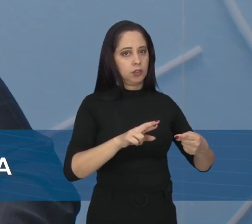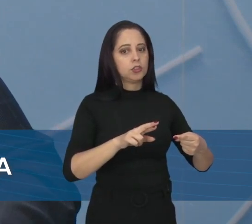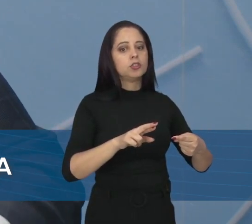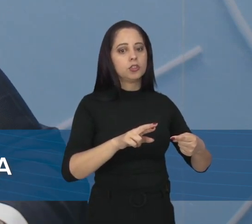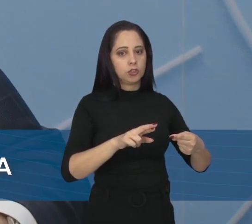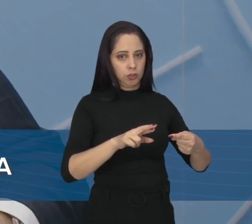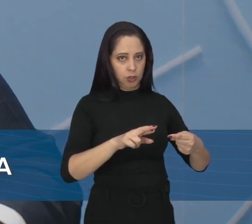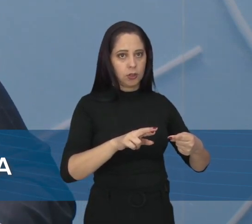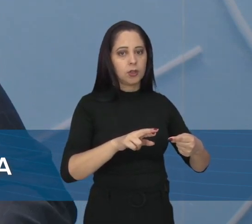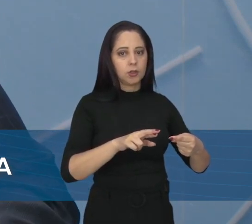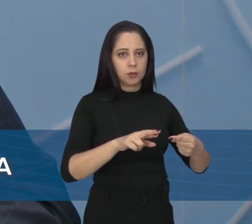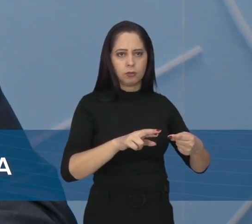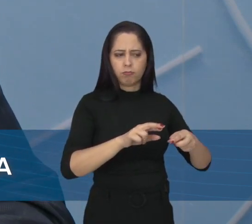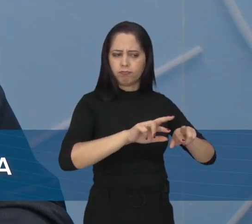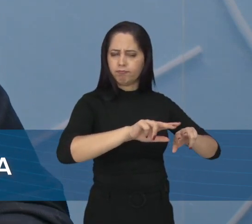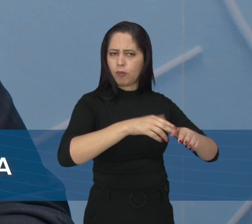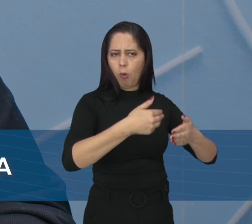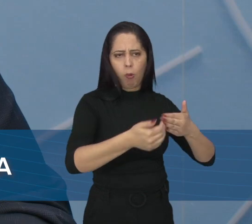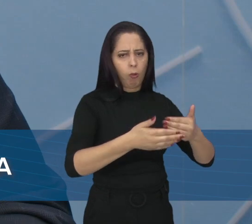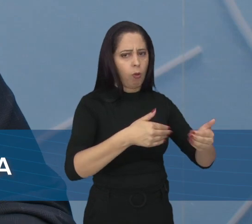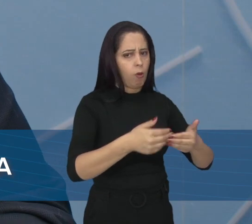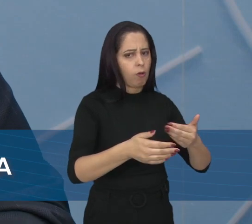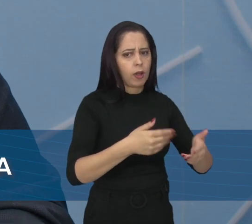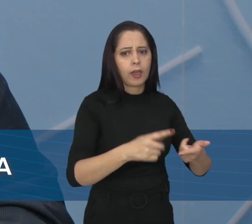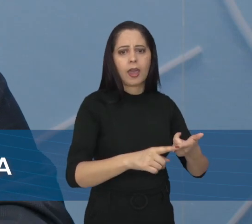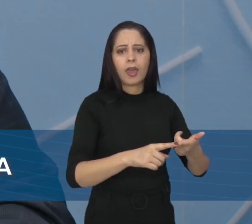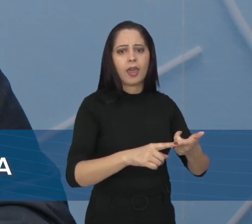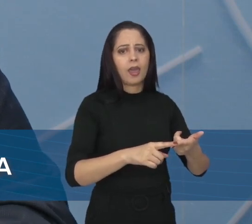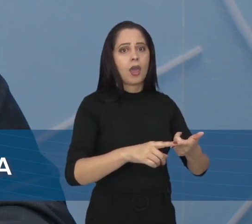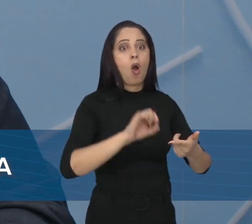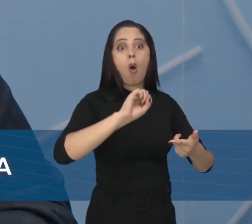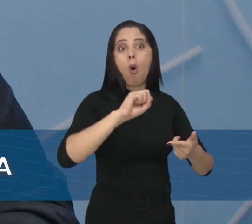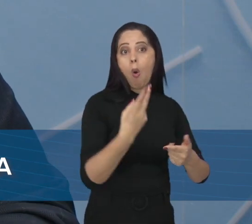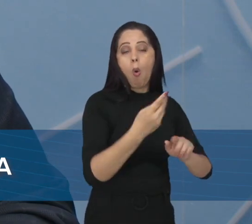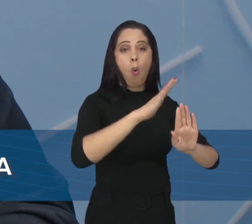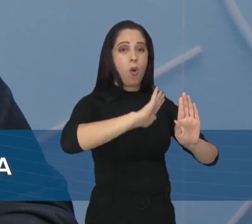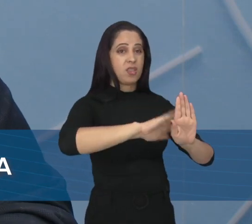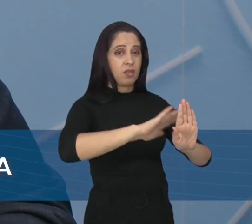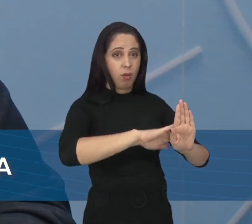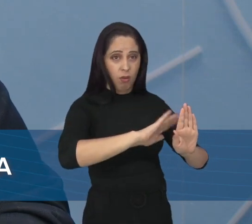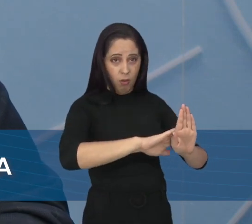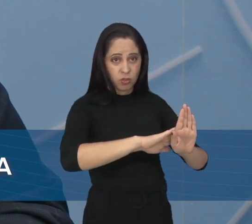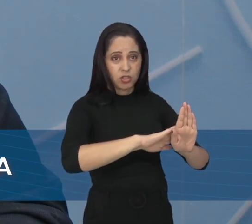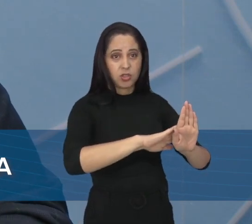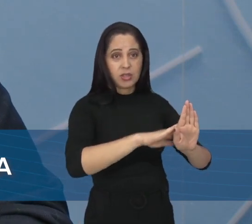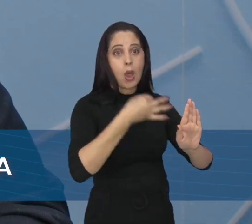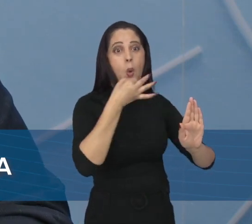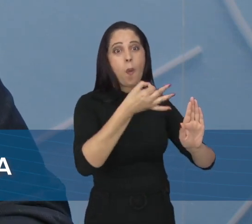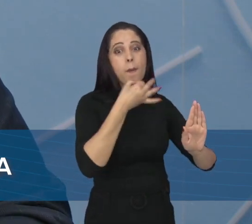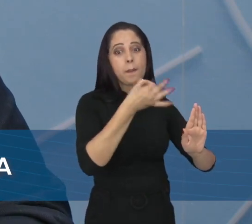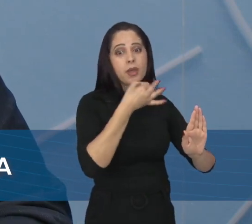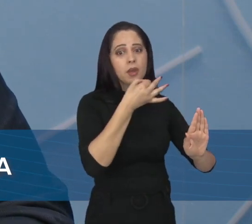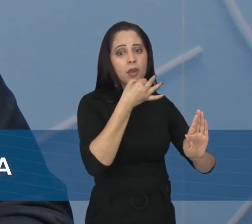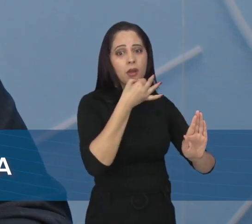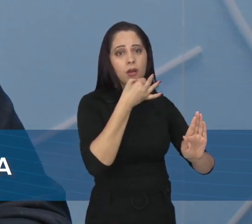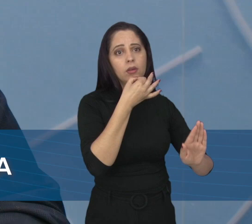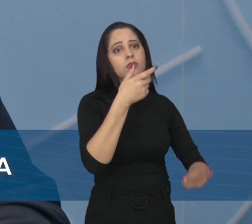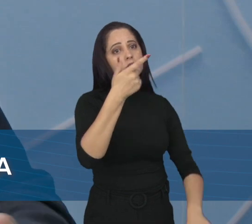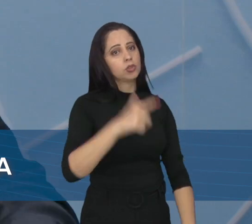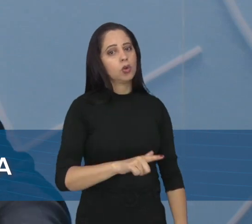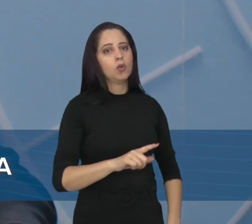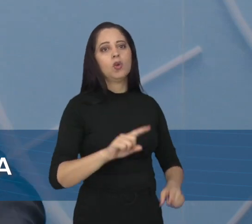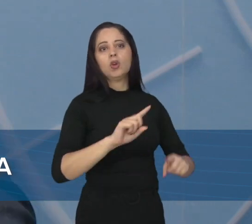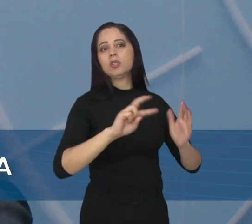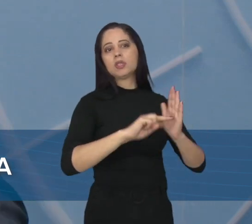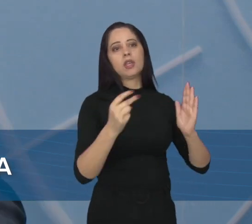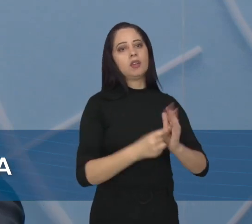pública, de religiosidade, de aspecto ideológico que seja, não é? Eu volto a dizer, nós